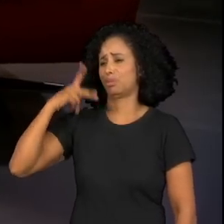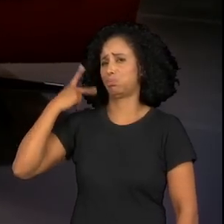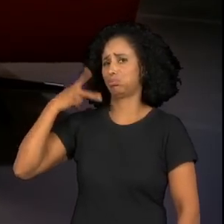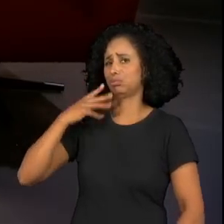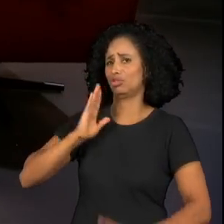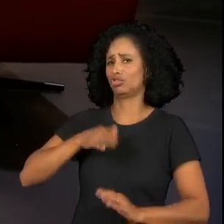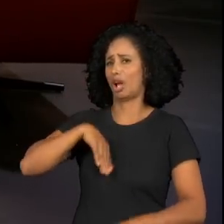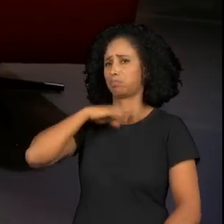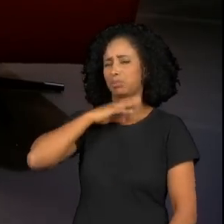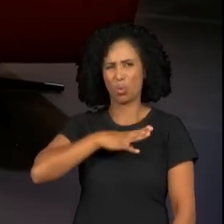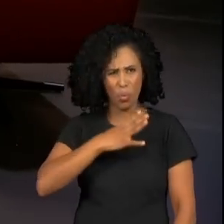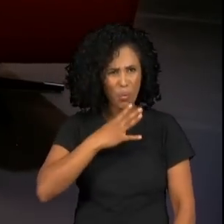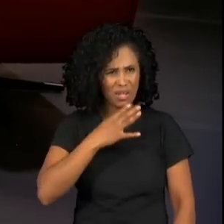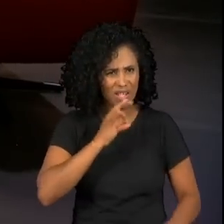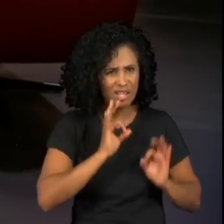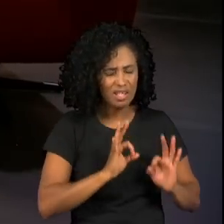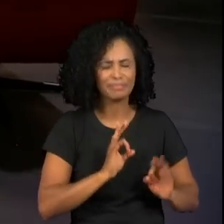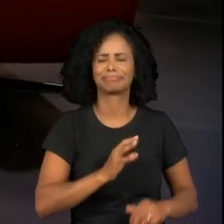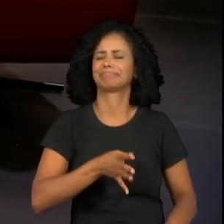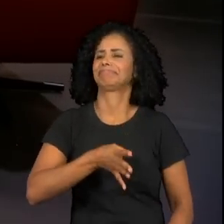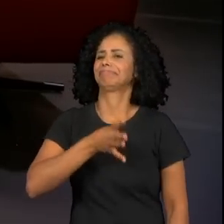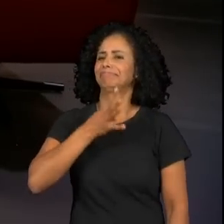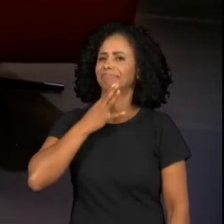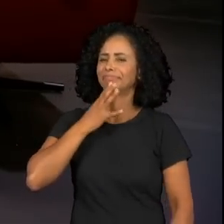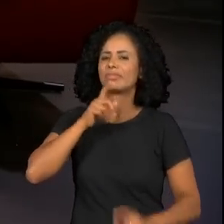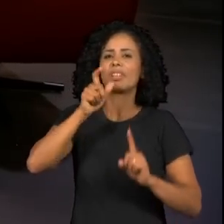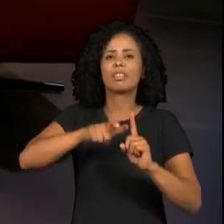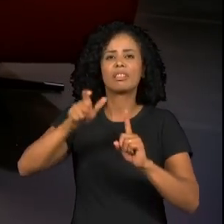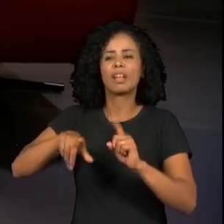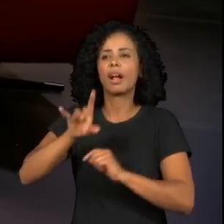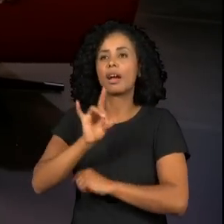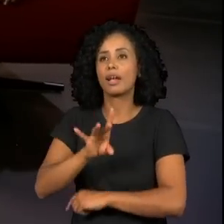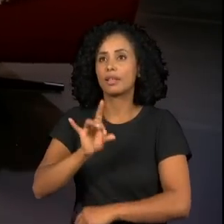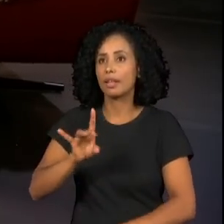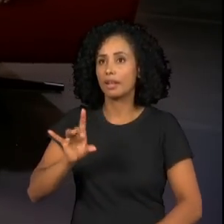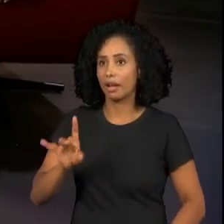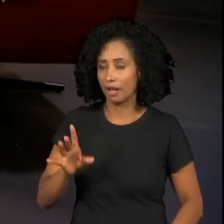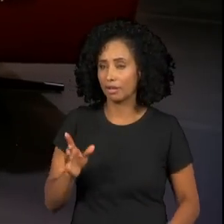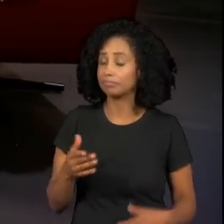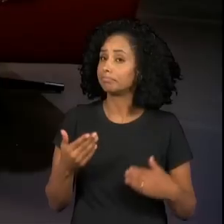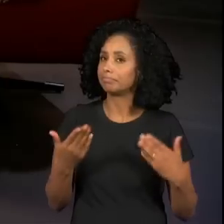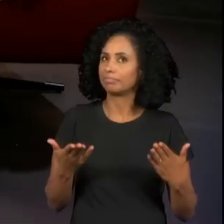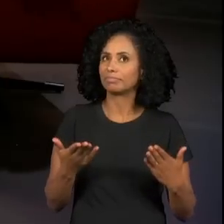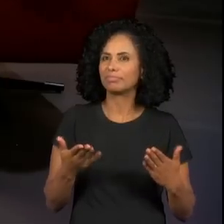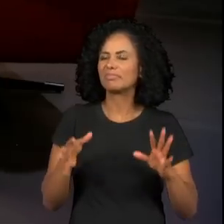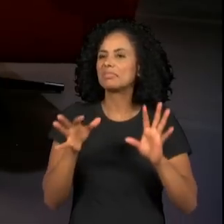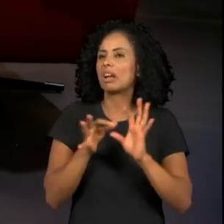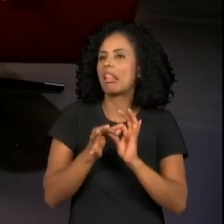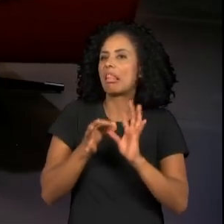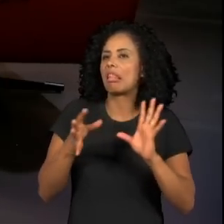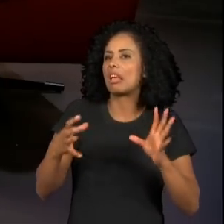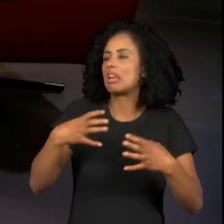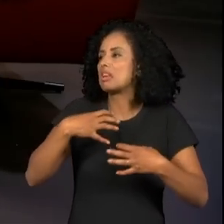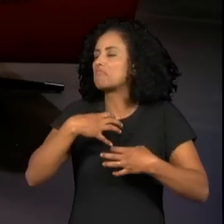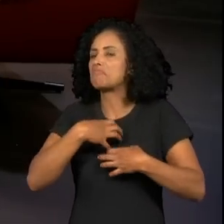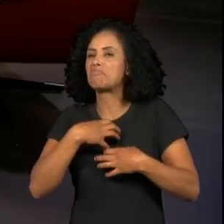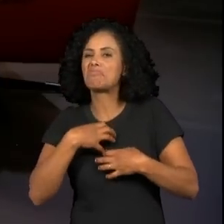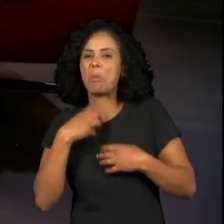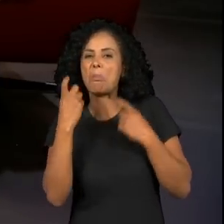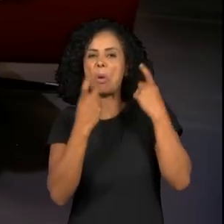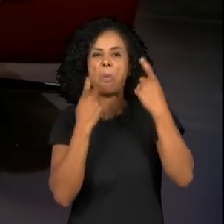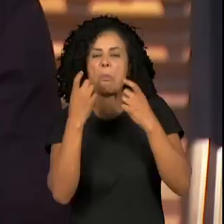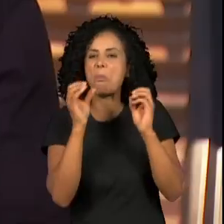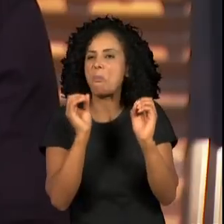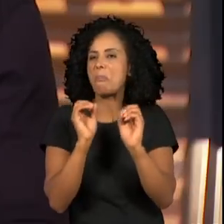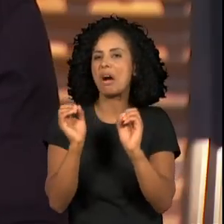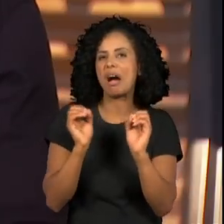Conhecidas. Conhecidas, com nome, sobrenome, endereço. E estão mais soltinhas? Cada vez mais soltas. Não estão muito